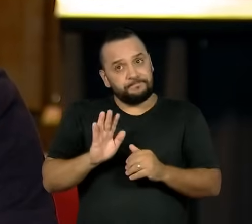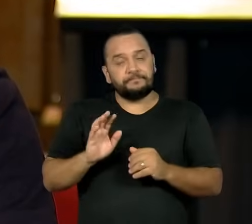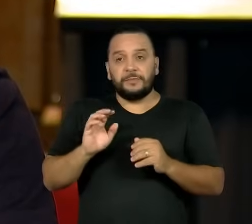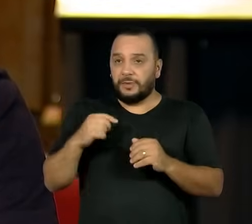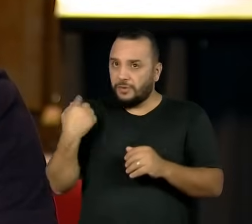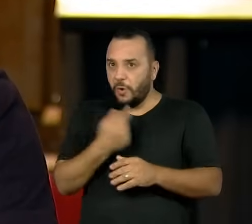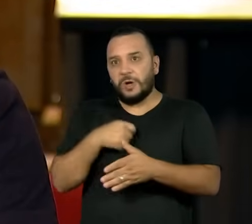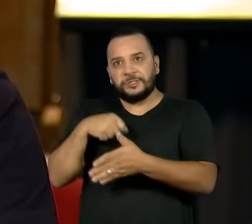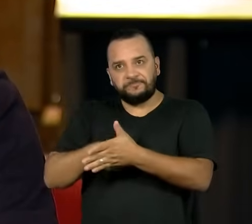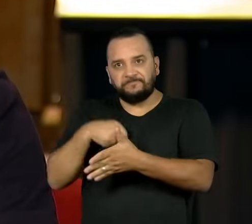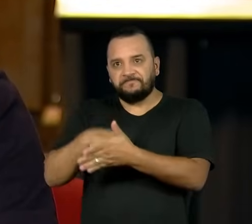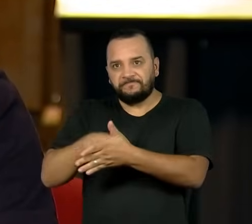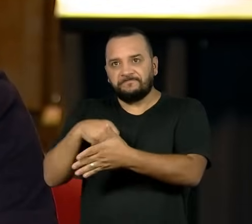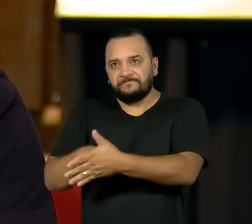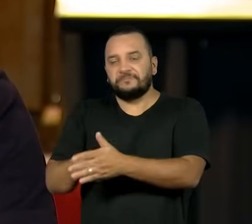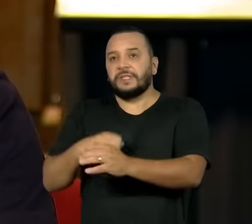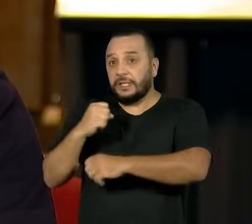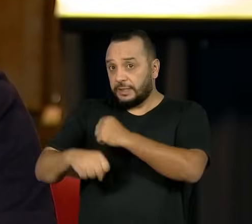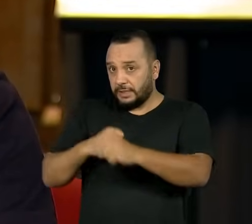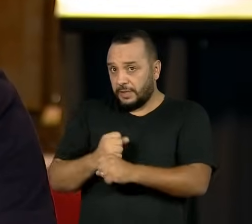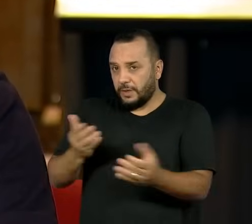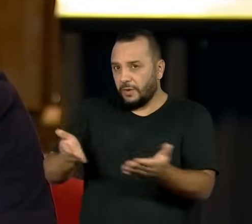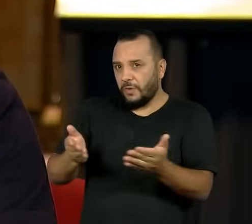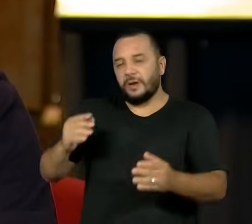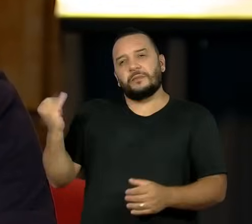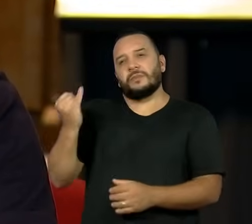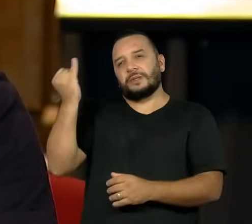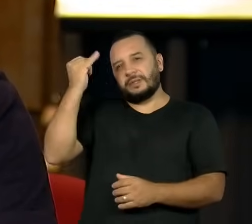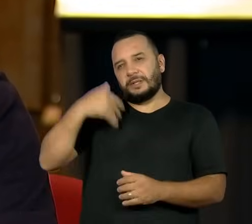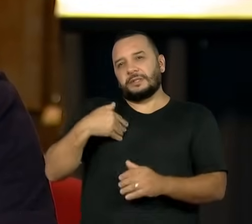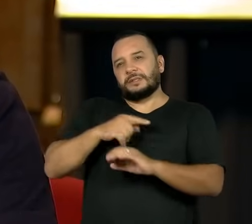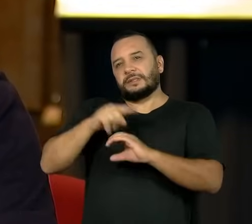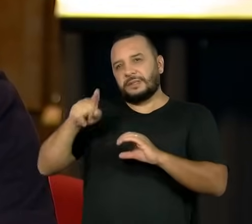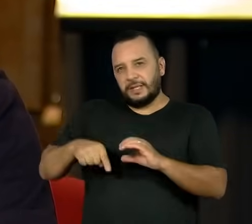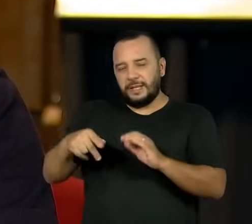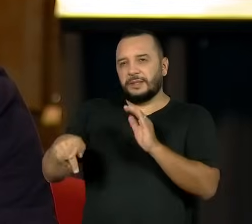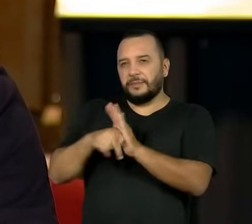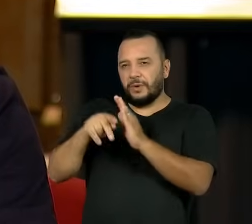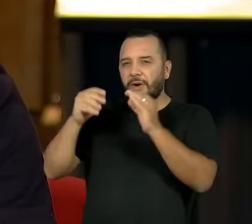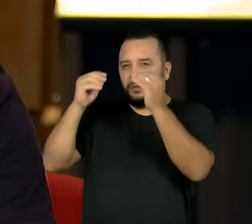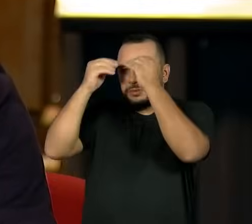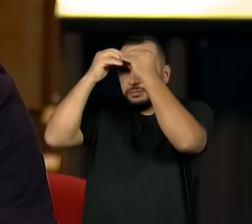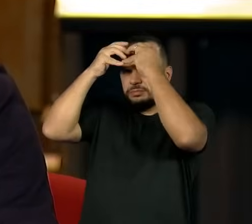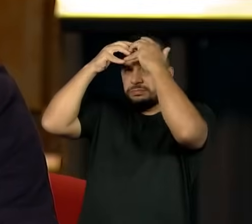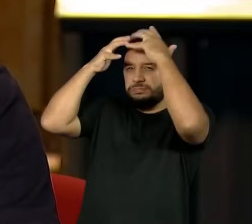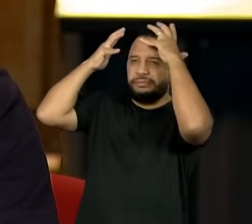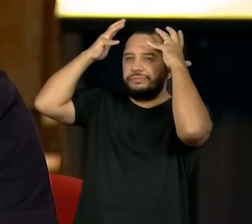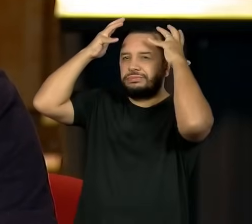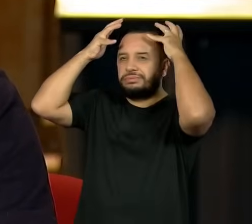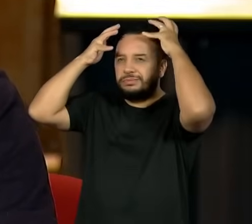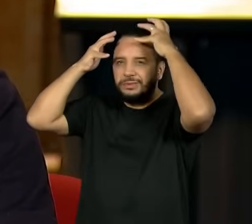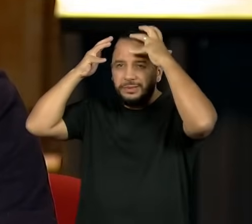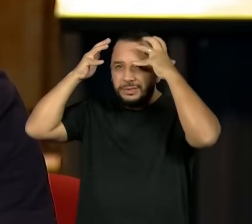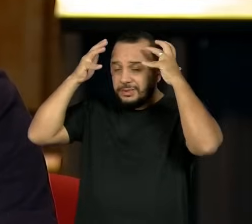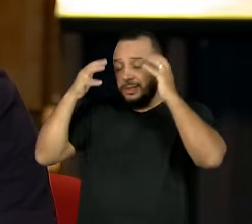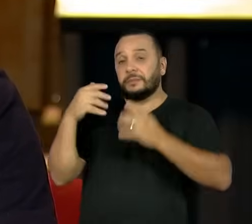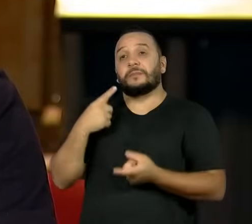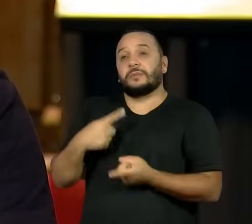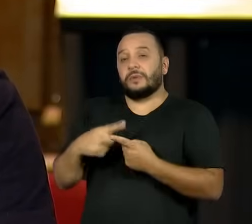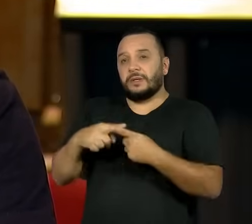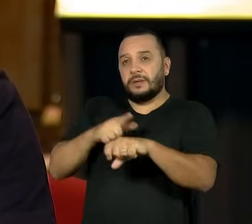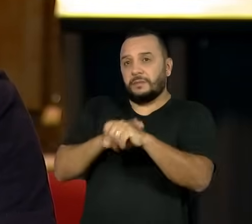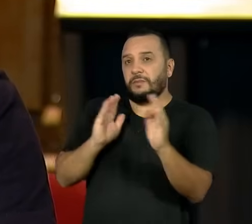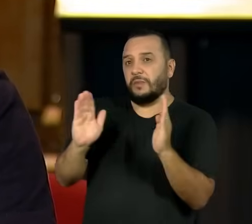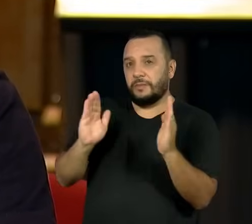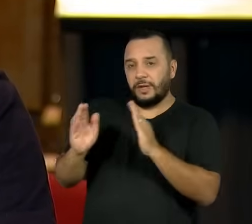um ano muito importante para a ciência psicodélica e para a medicina psicodélica nessa renascença, ou seja, nesse novo momento